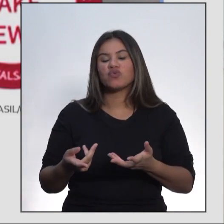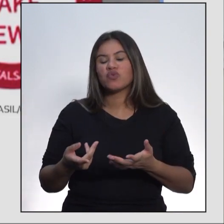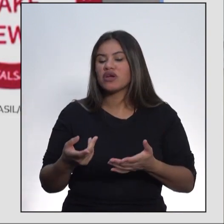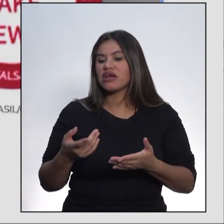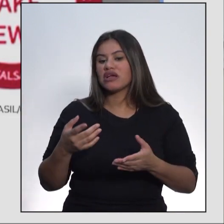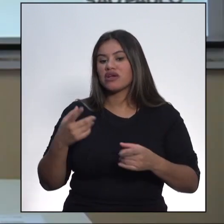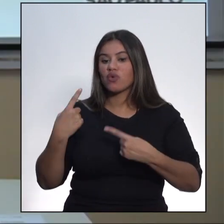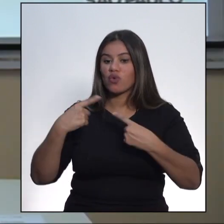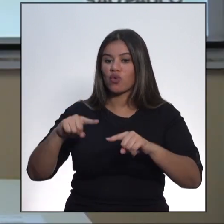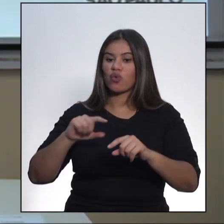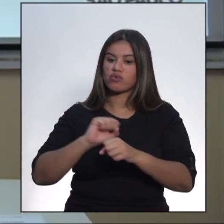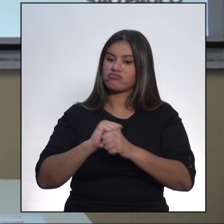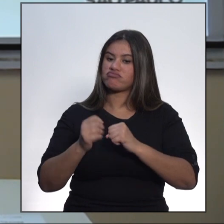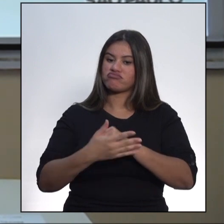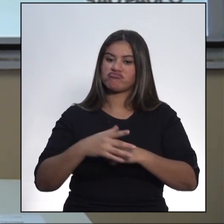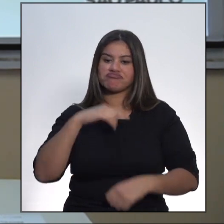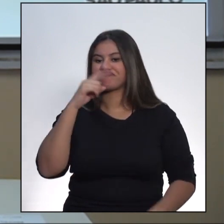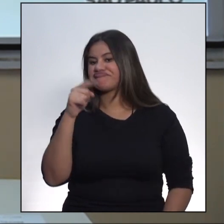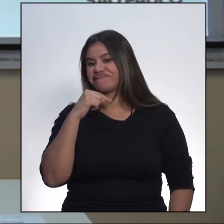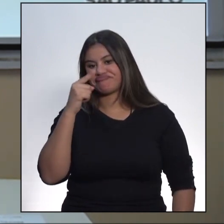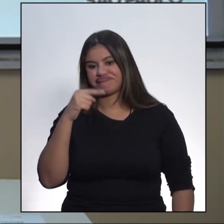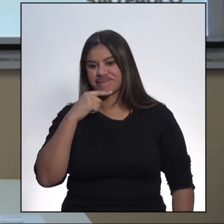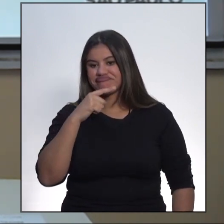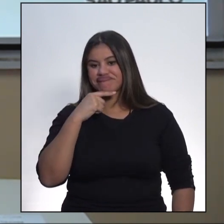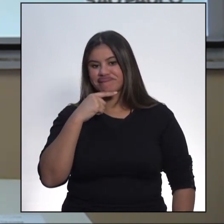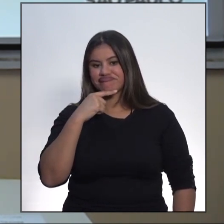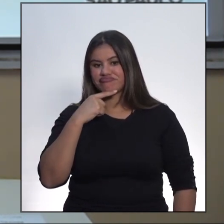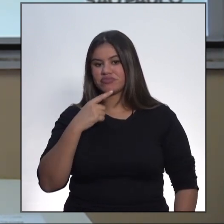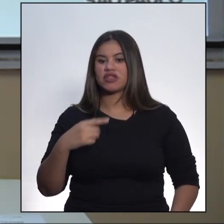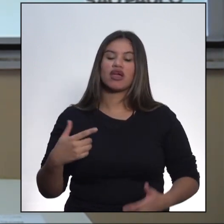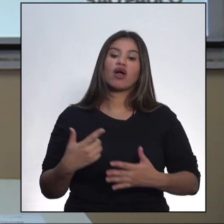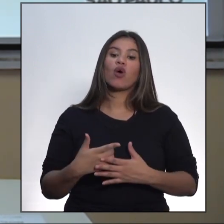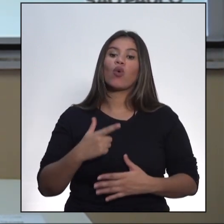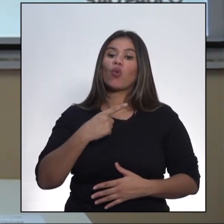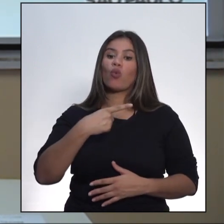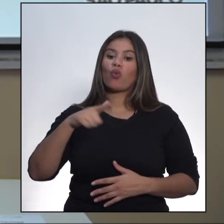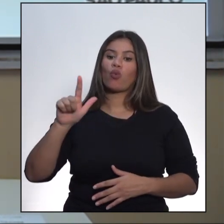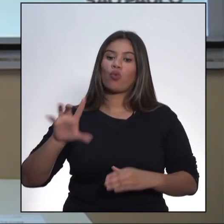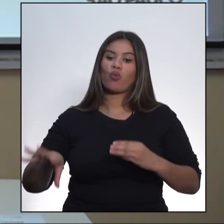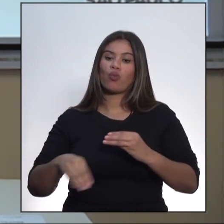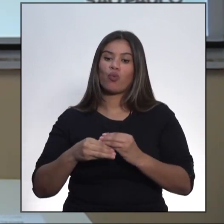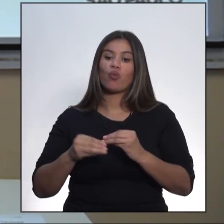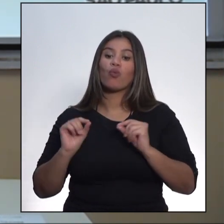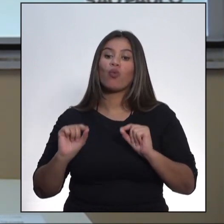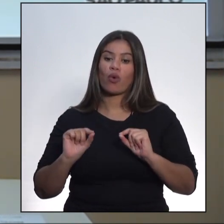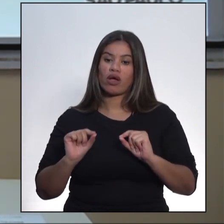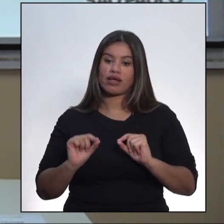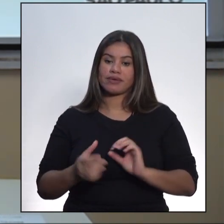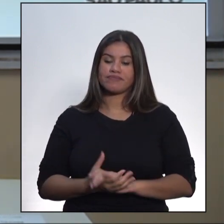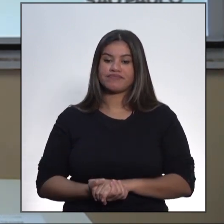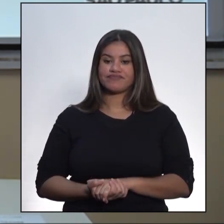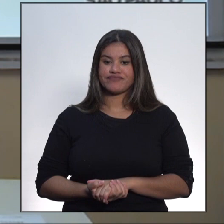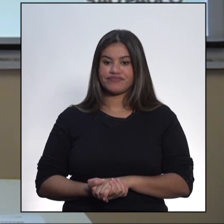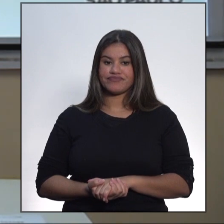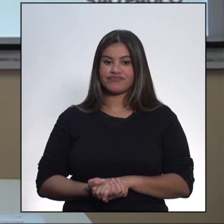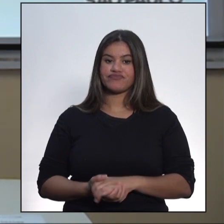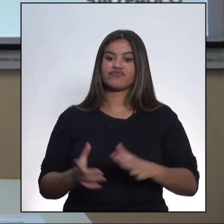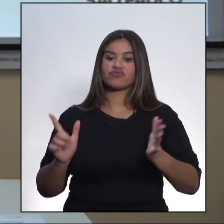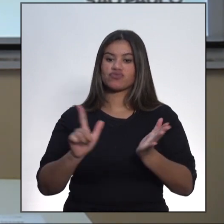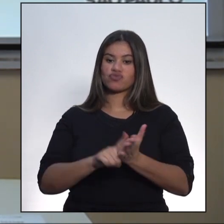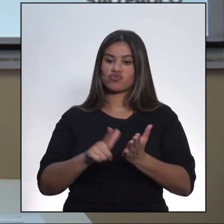Covid-19, tá? Mais uma coisa que eu gostaria de complementar para vocês é que no